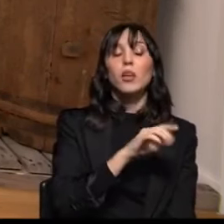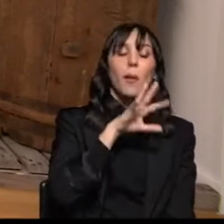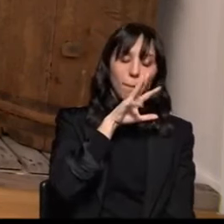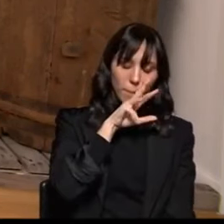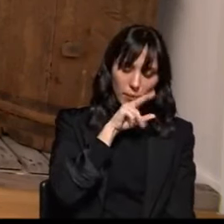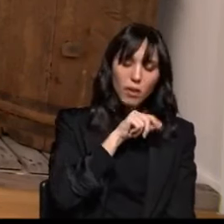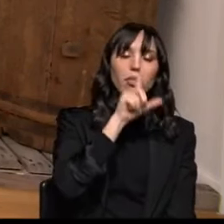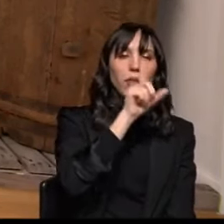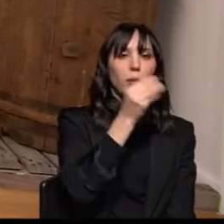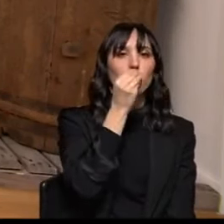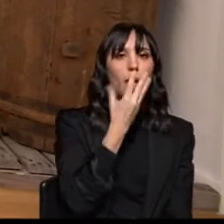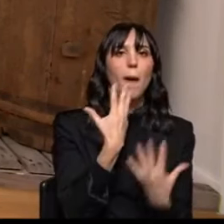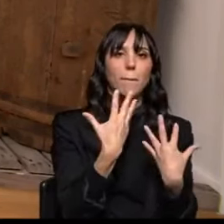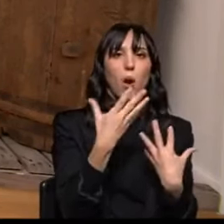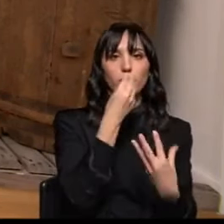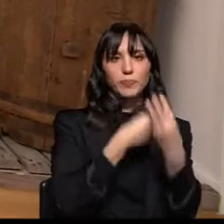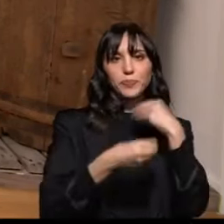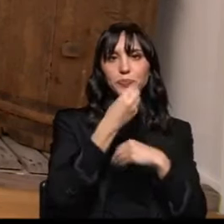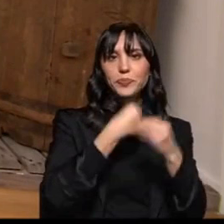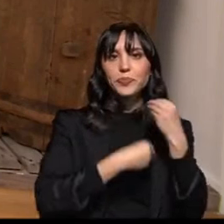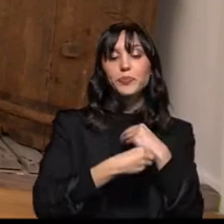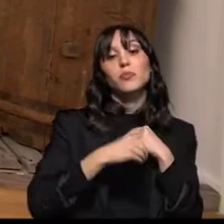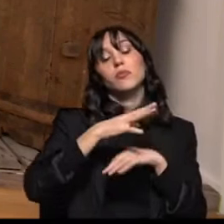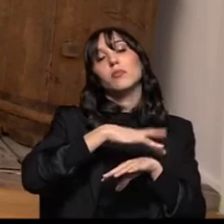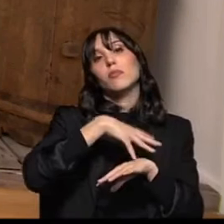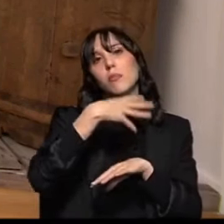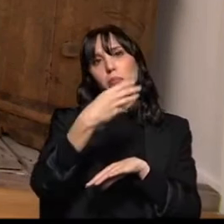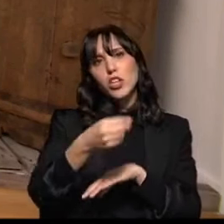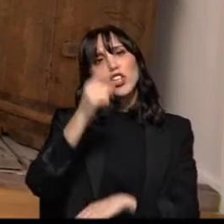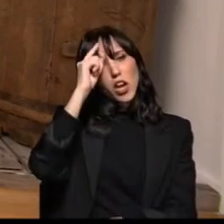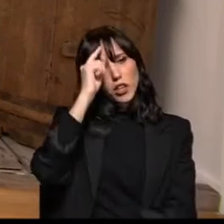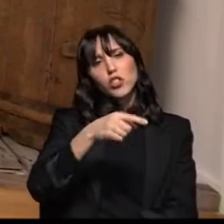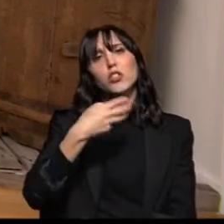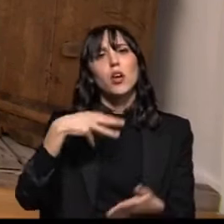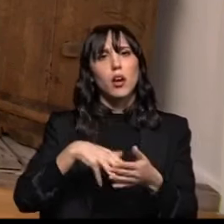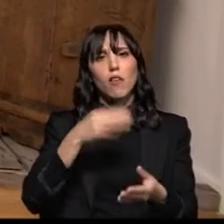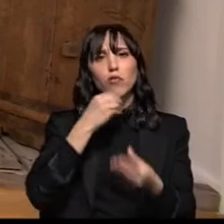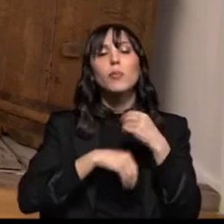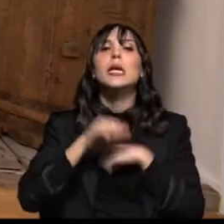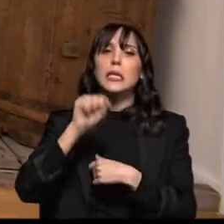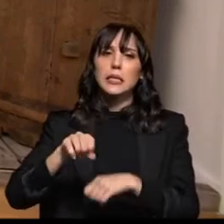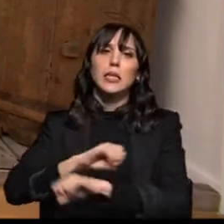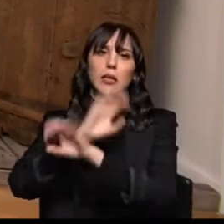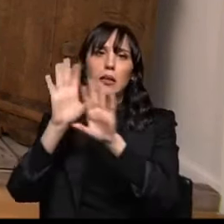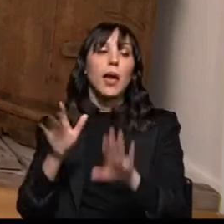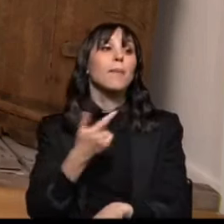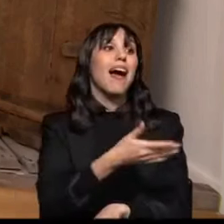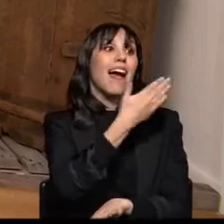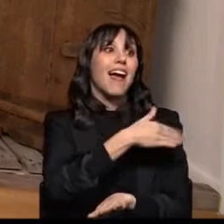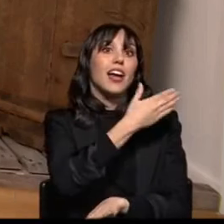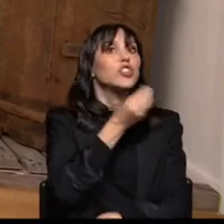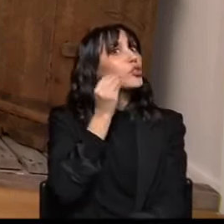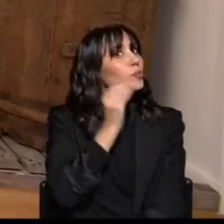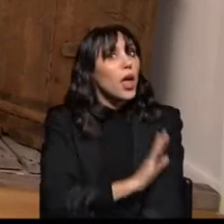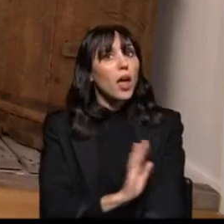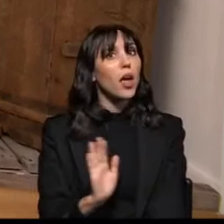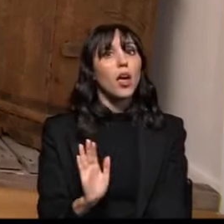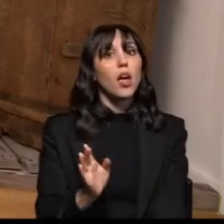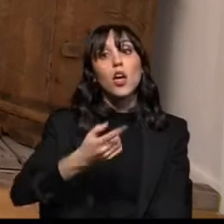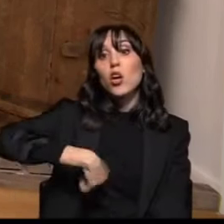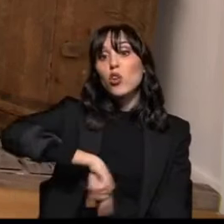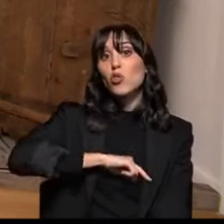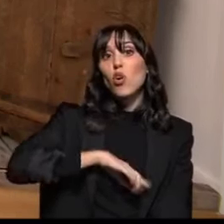à mão. Os outros comiam. Mas mais tarde sabia comer de garfo. Obviamente, claro. Pronto, sim. Mas daquele tempo era assim. E nós, como éramos